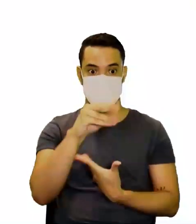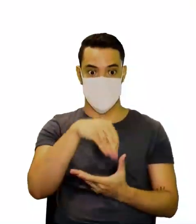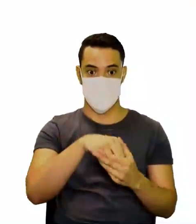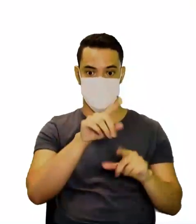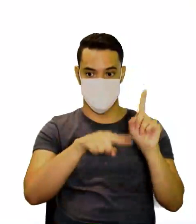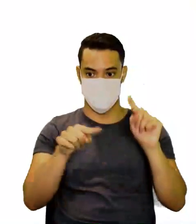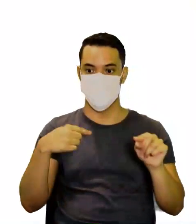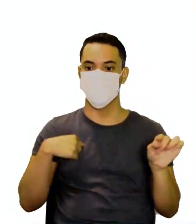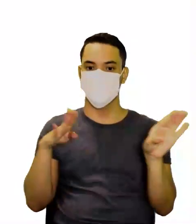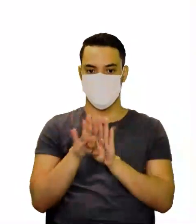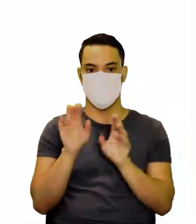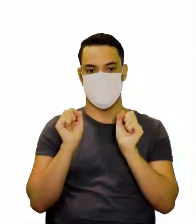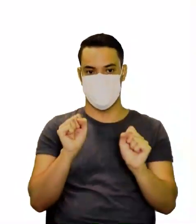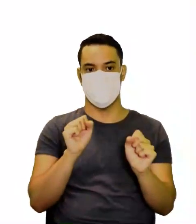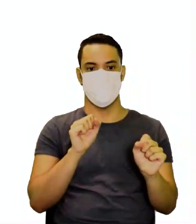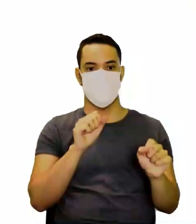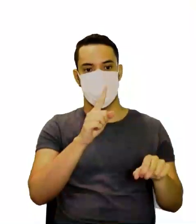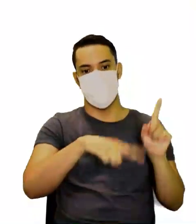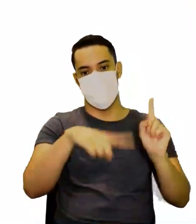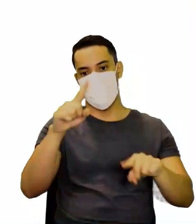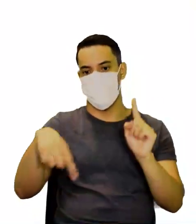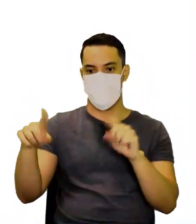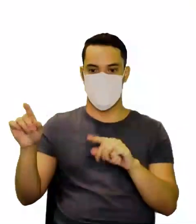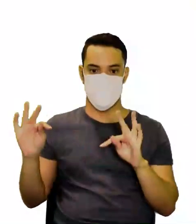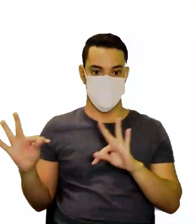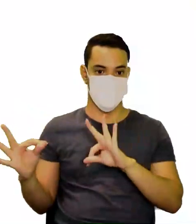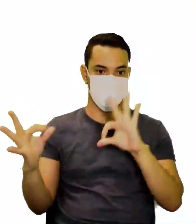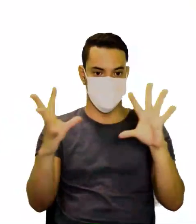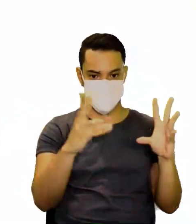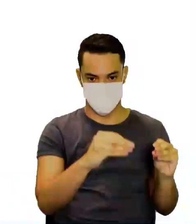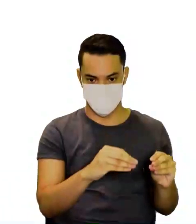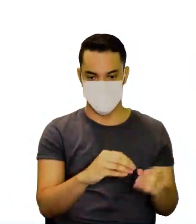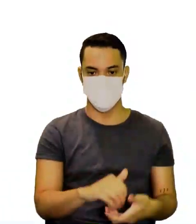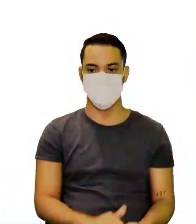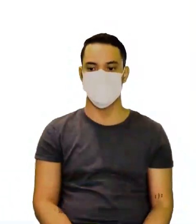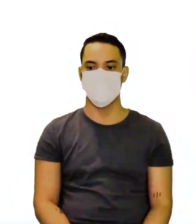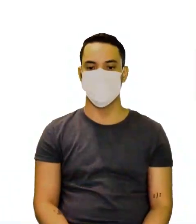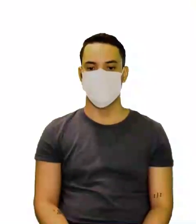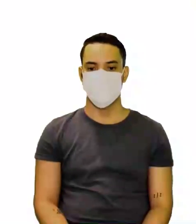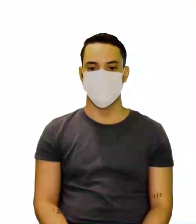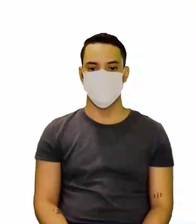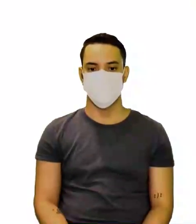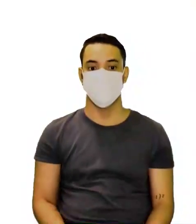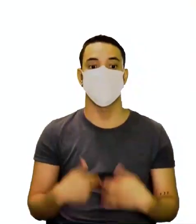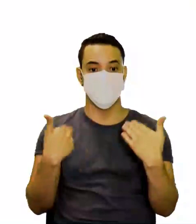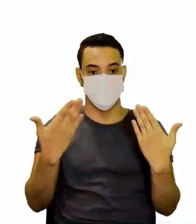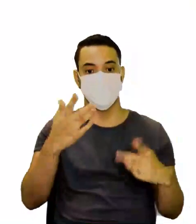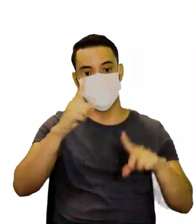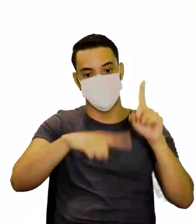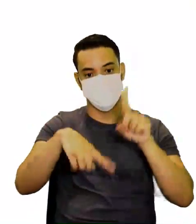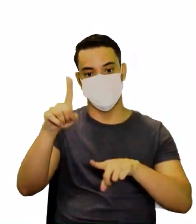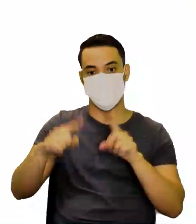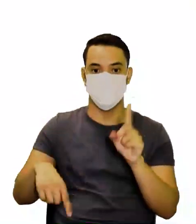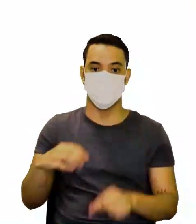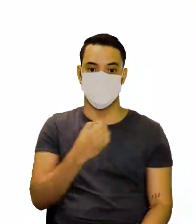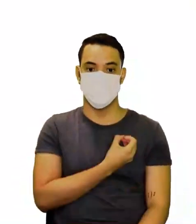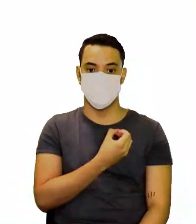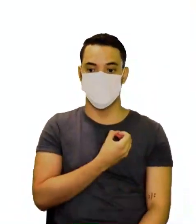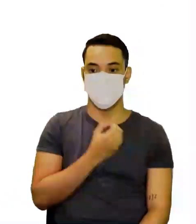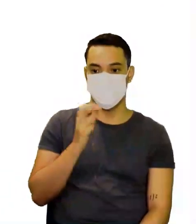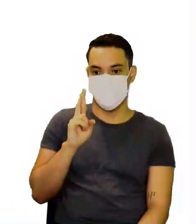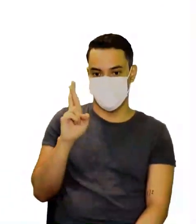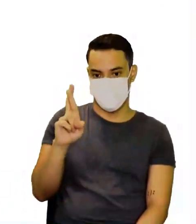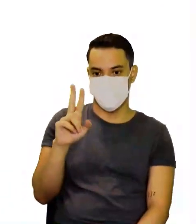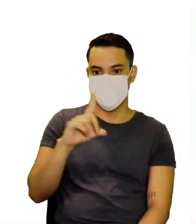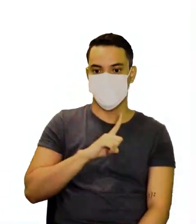eu também vou variar a corrente, ok? Bom, ao variar os valores de R, foram